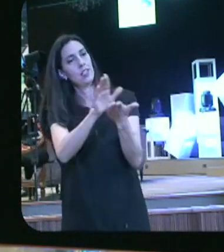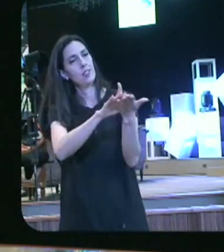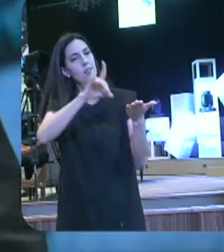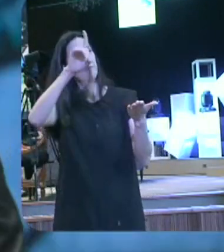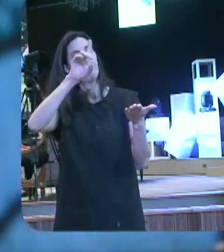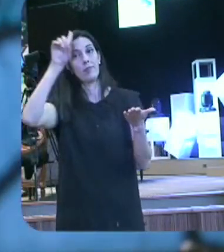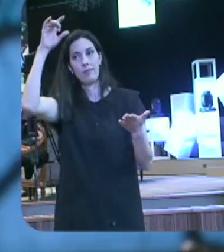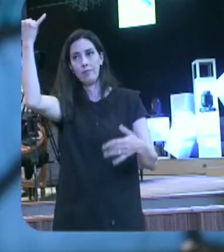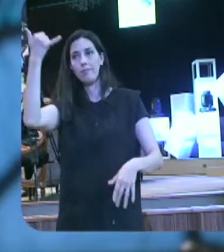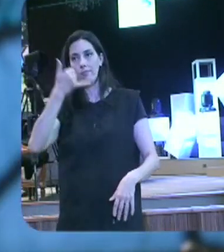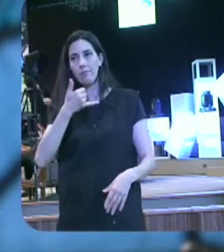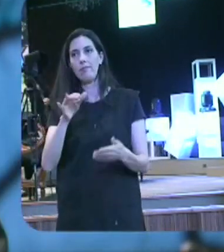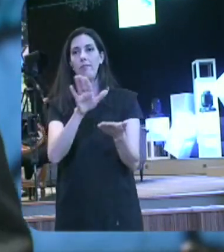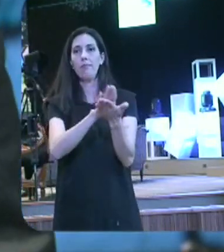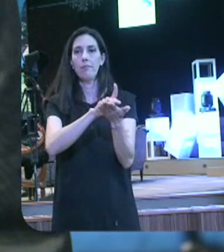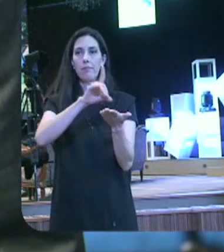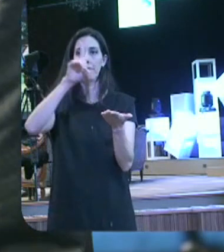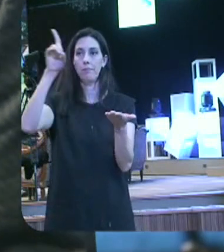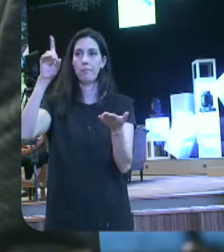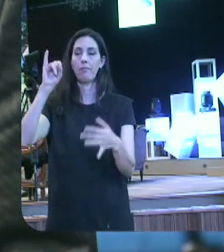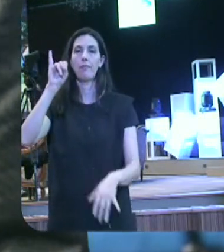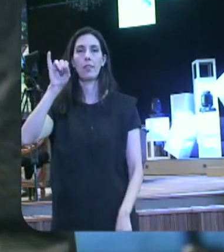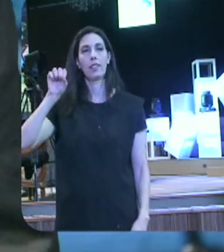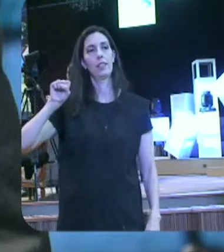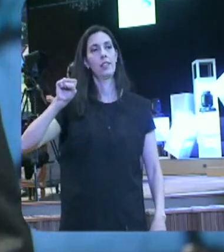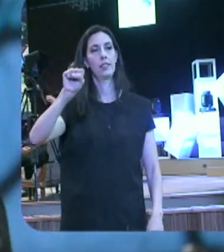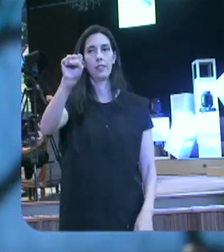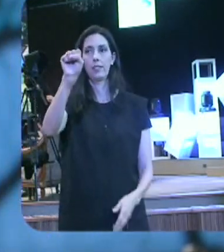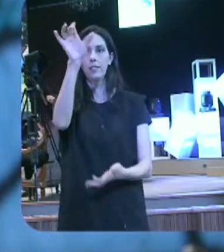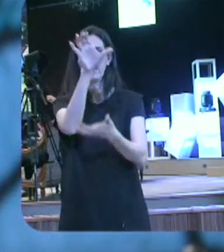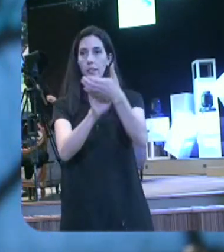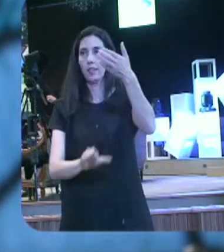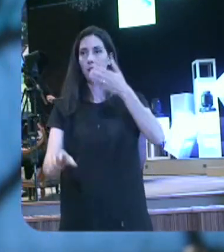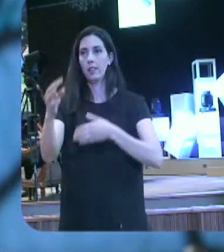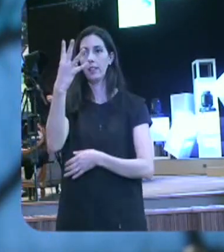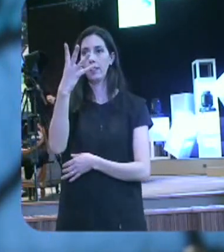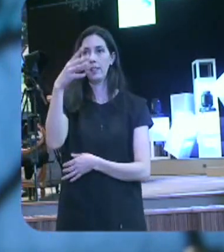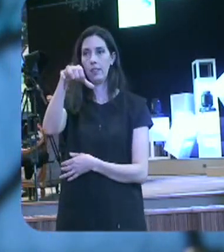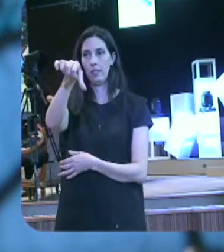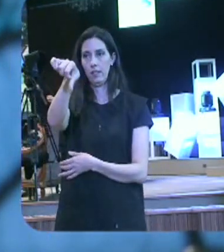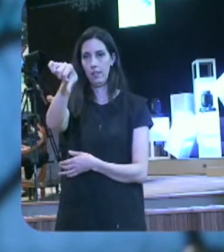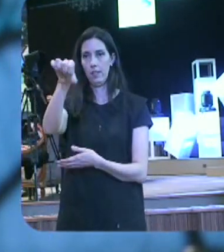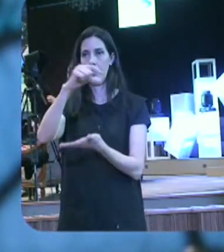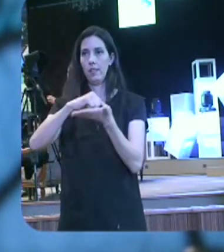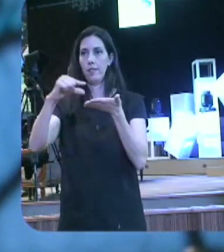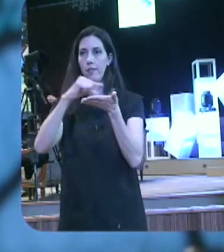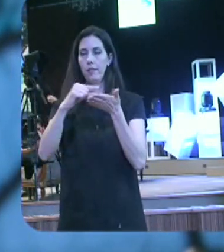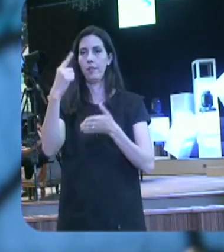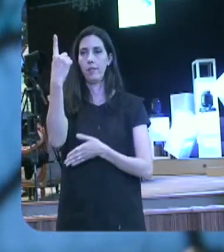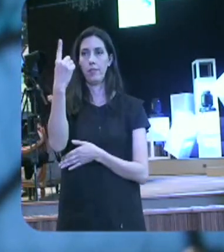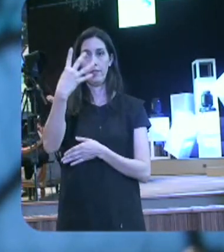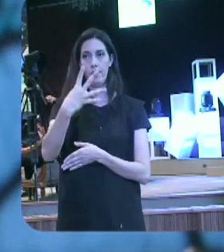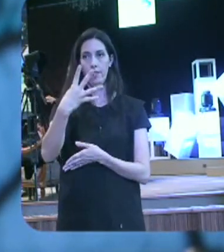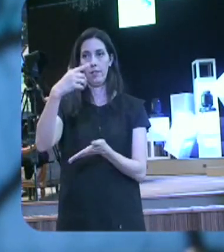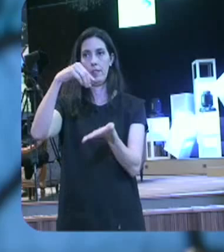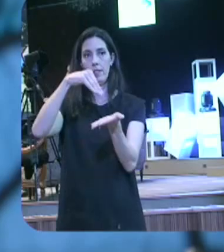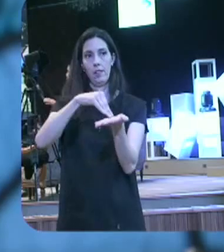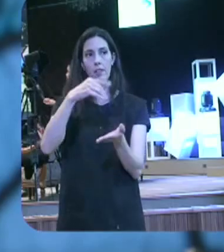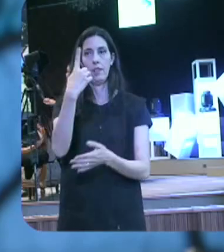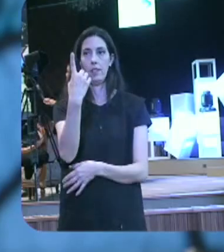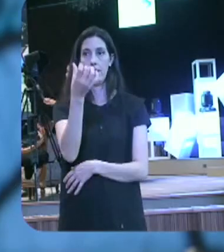manhã. Se encontra lá em Isaías capítulo 49, versículos 14 a